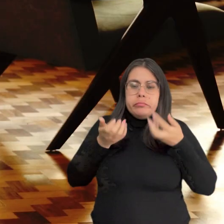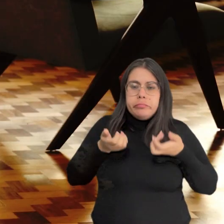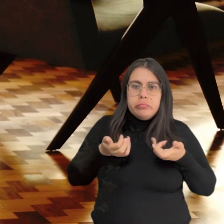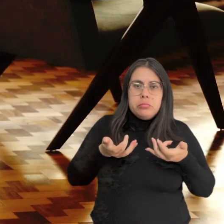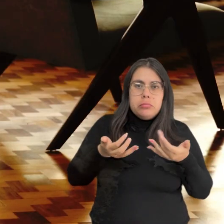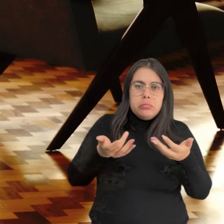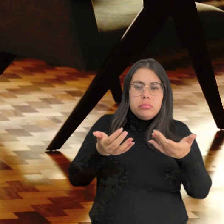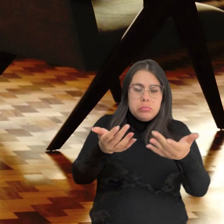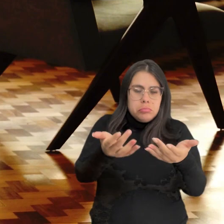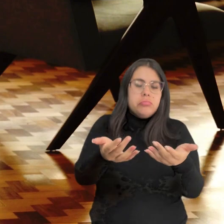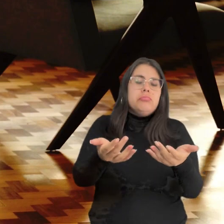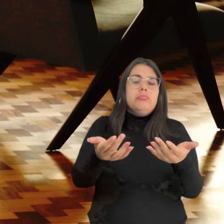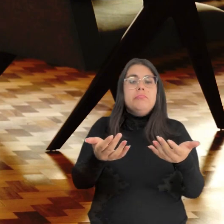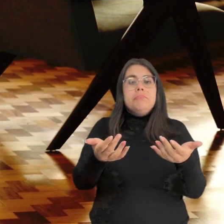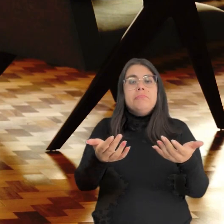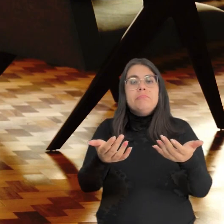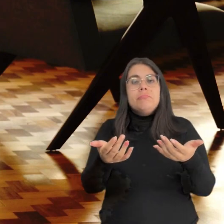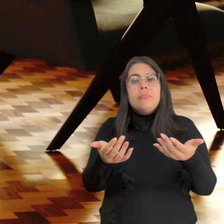achei